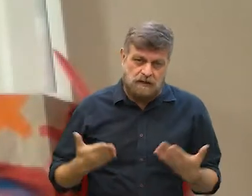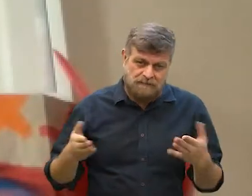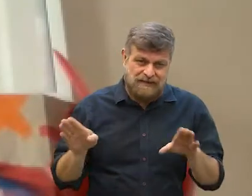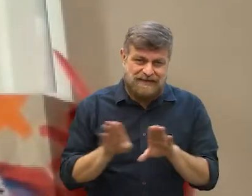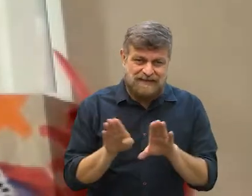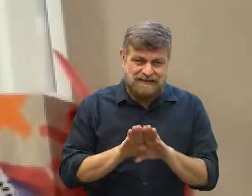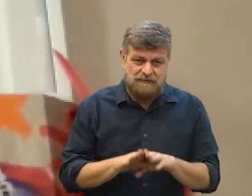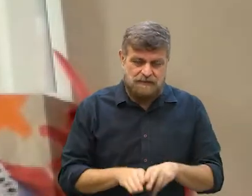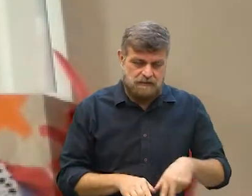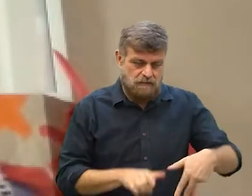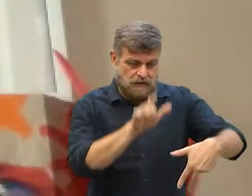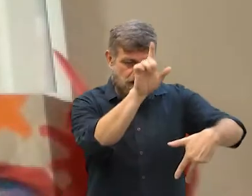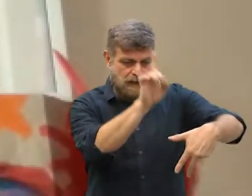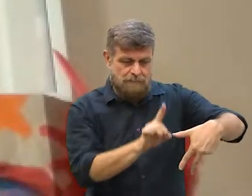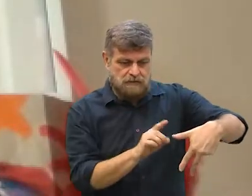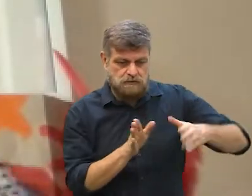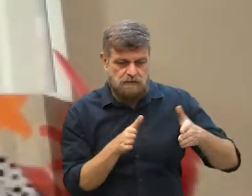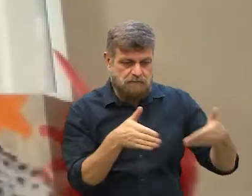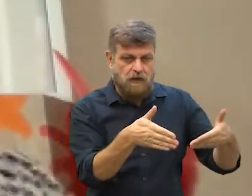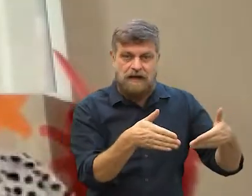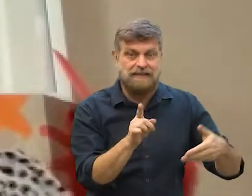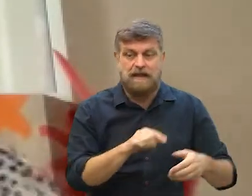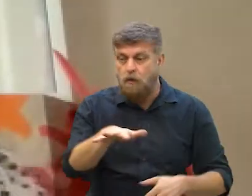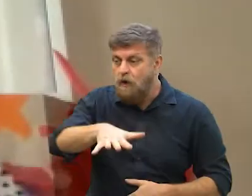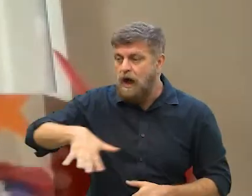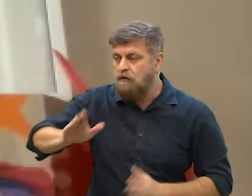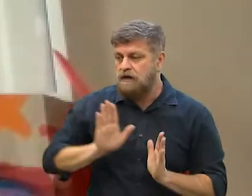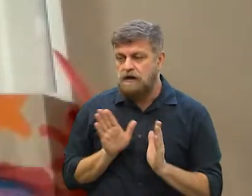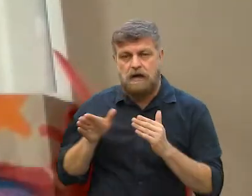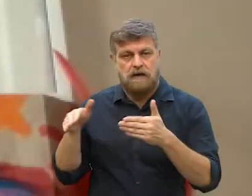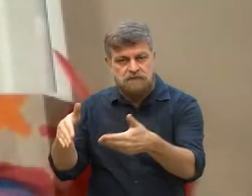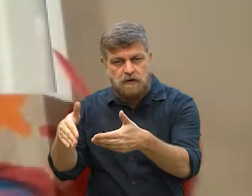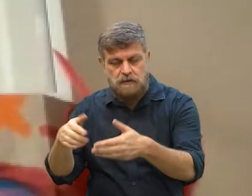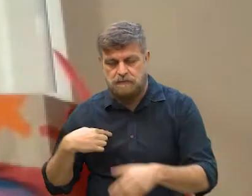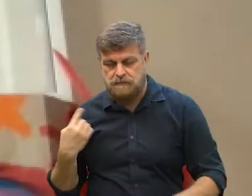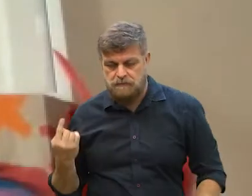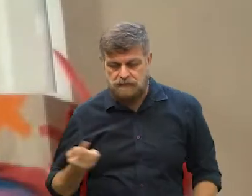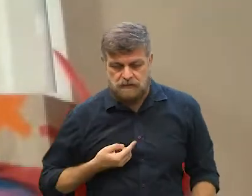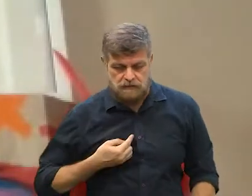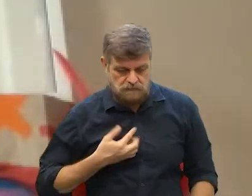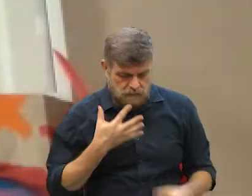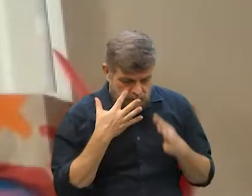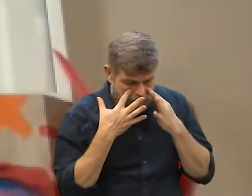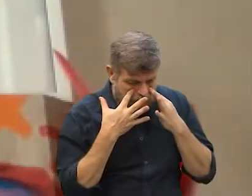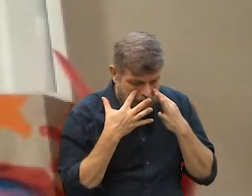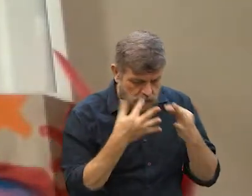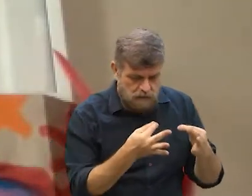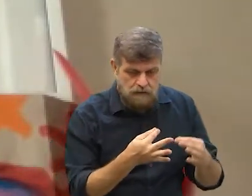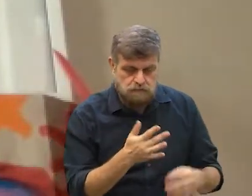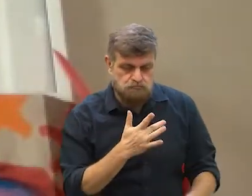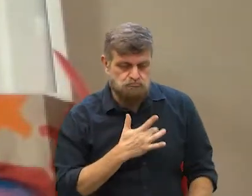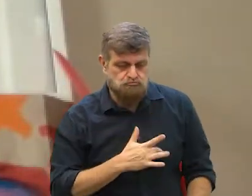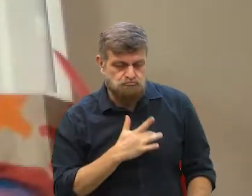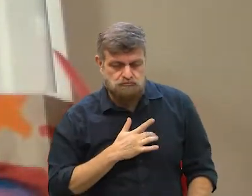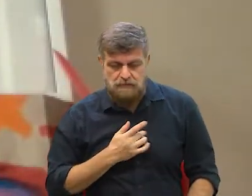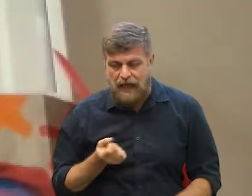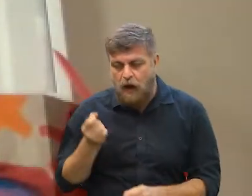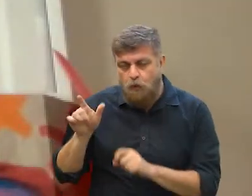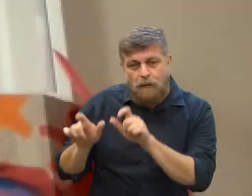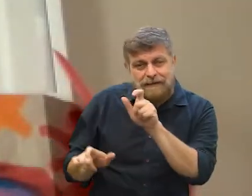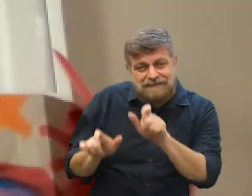claro desvia muita coisa que que ele dizia dizia o nosso olhar de algumas